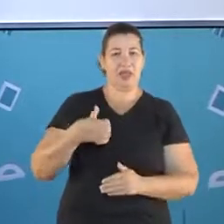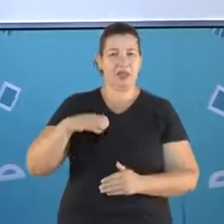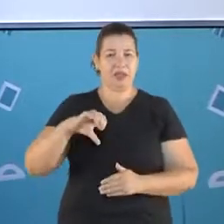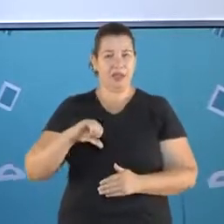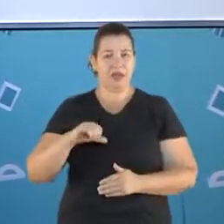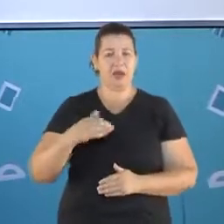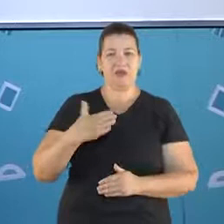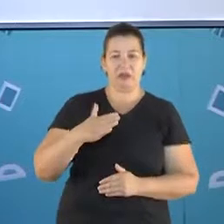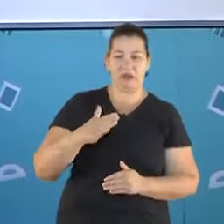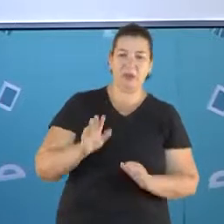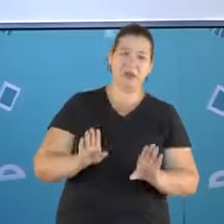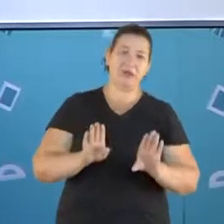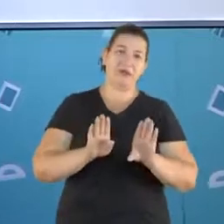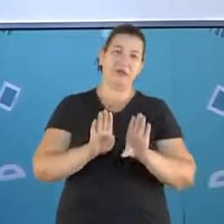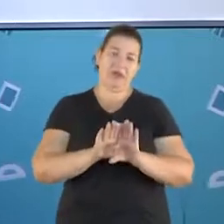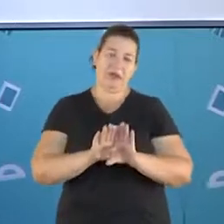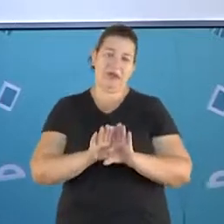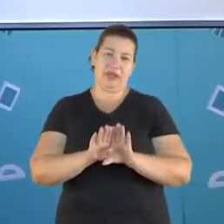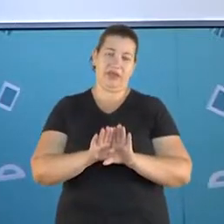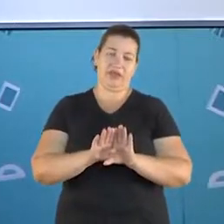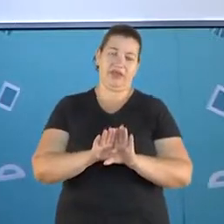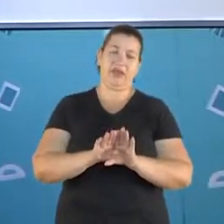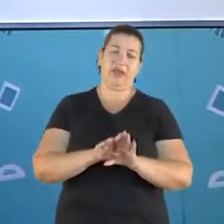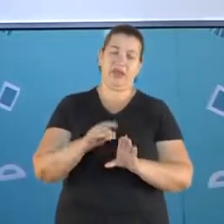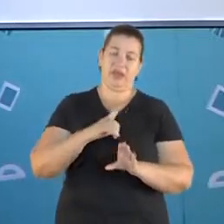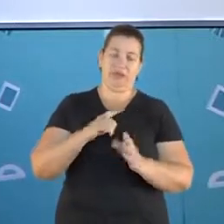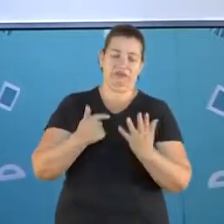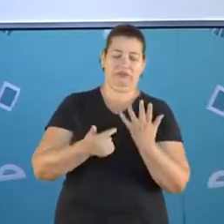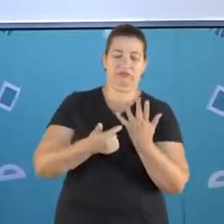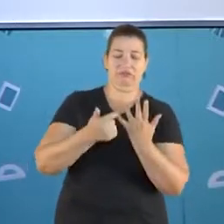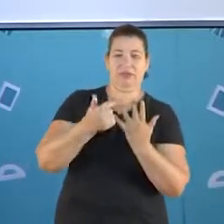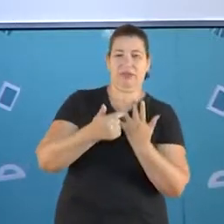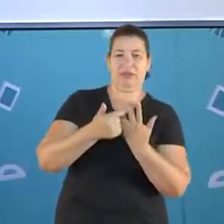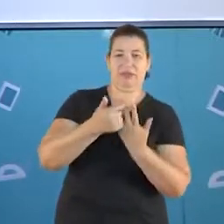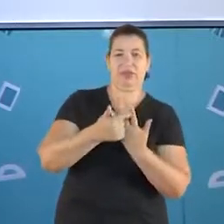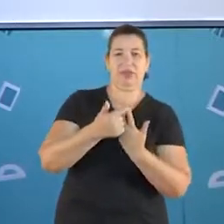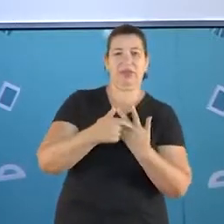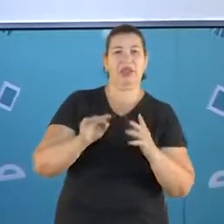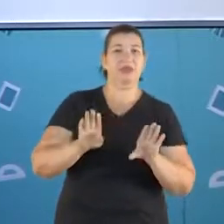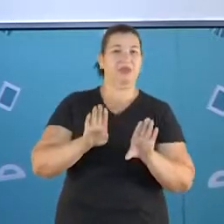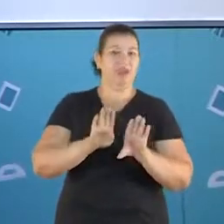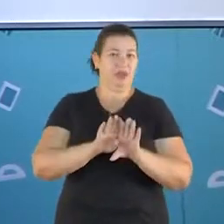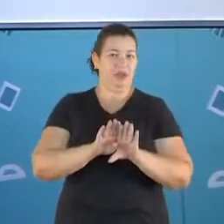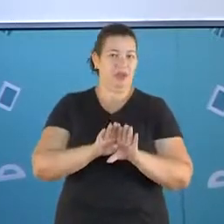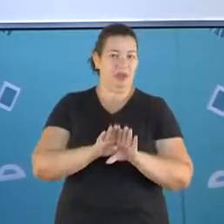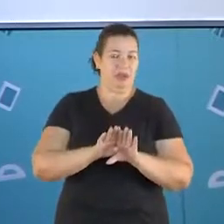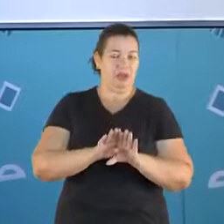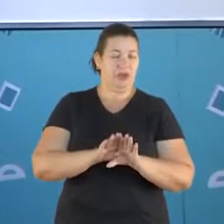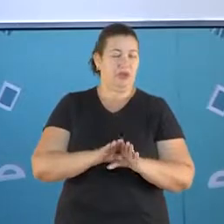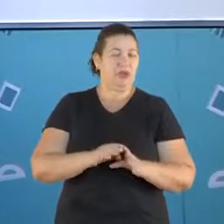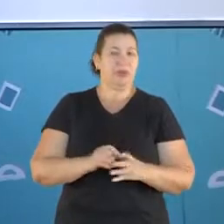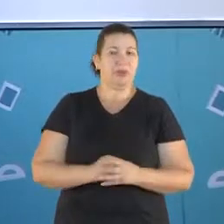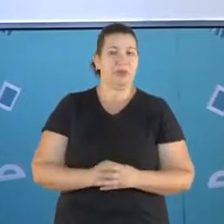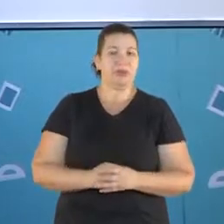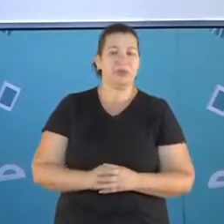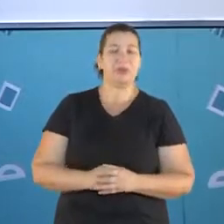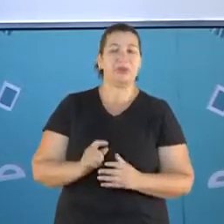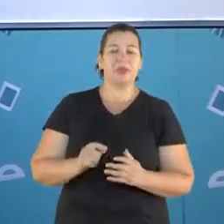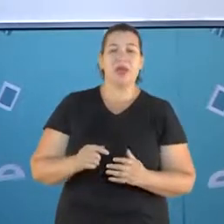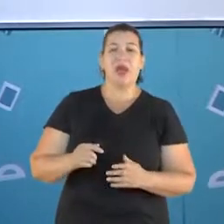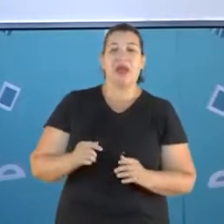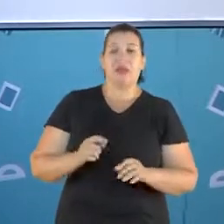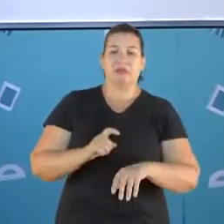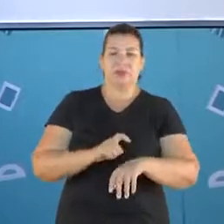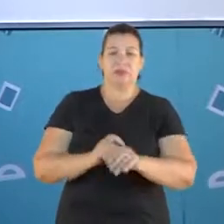anos ali, em média, anos de idade, onde você vai ter esses espaços mais fechados, onde a cartilagem foi substituída. Então ali significa que a fase